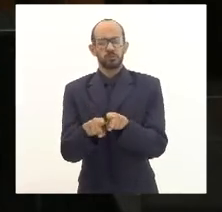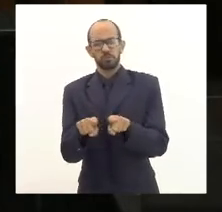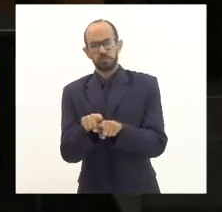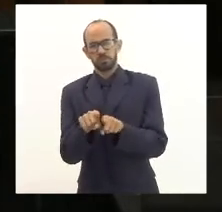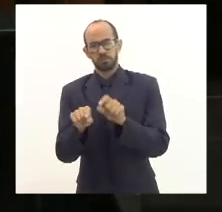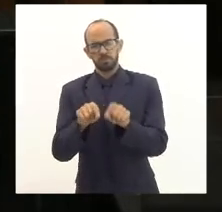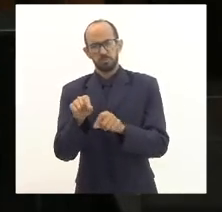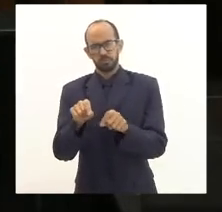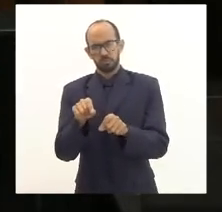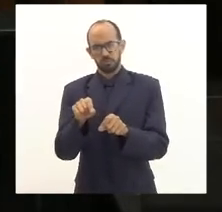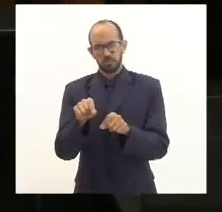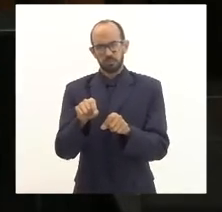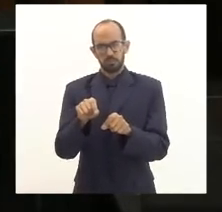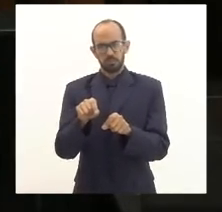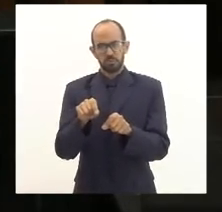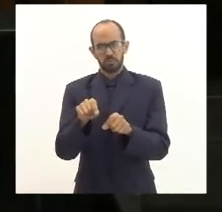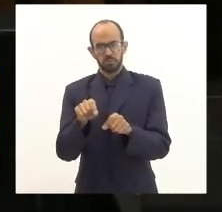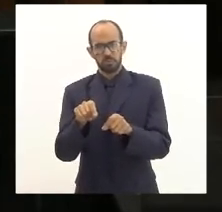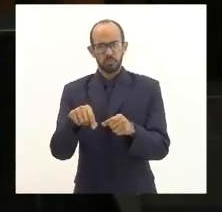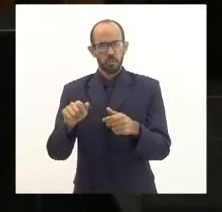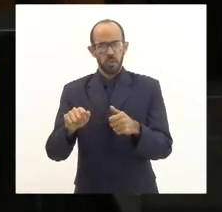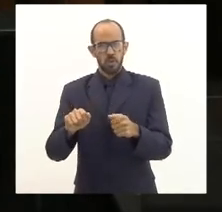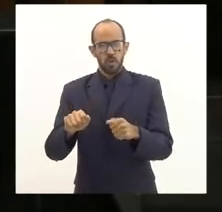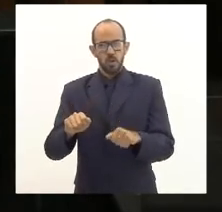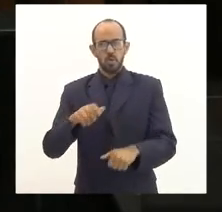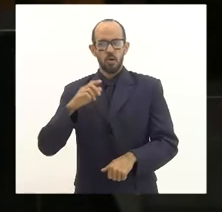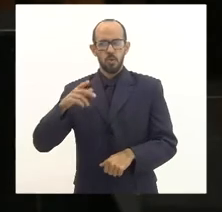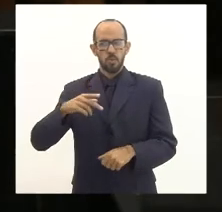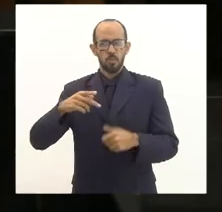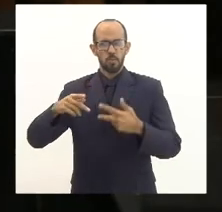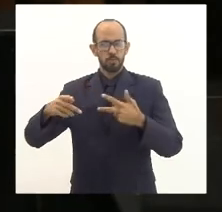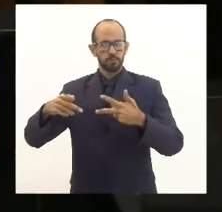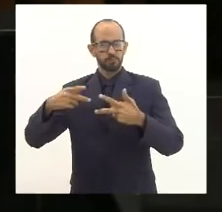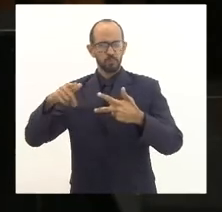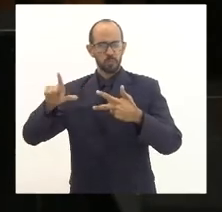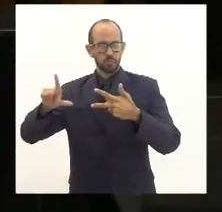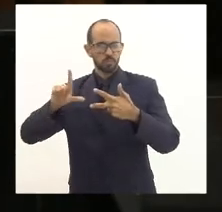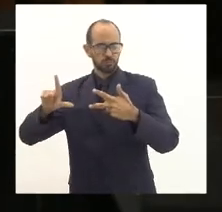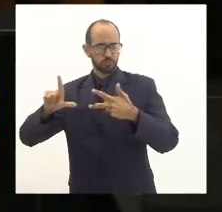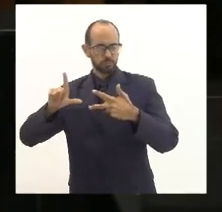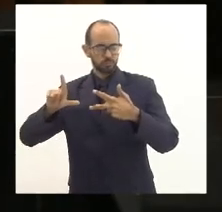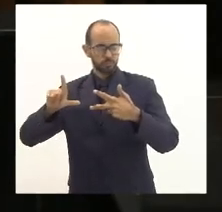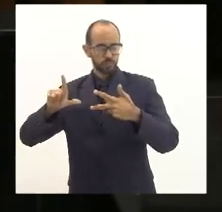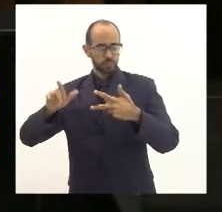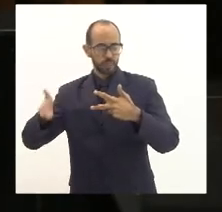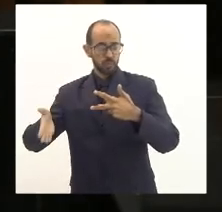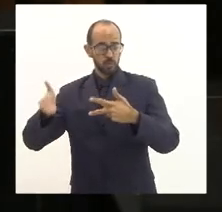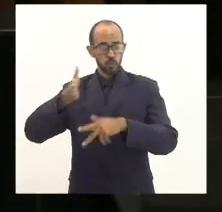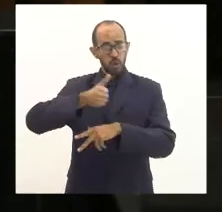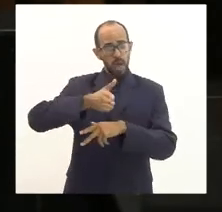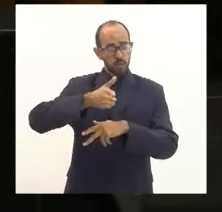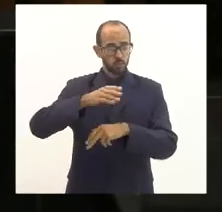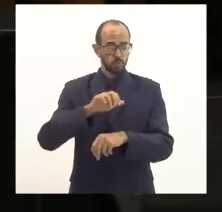tempo ali no palácio Tiradentes do lado do Paço Imperial